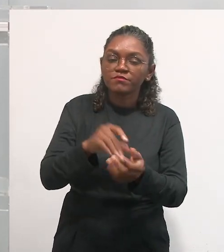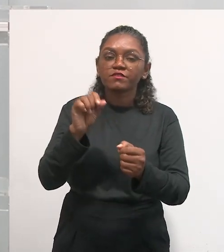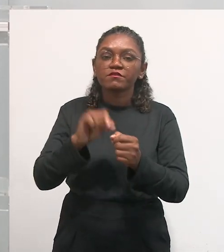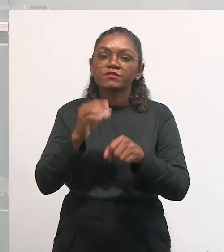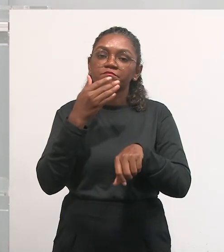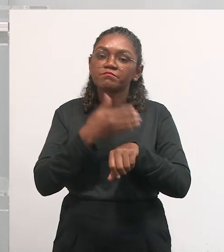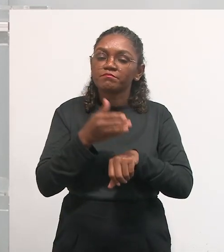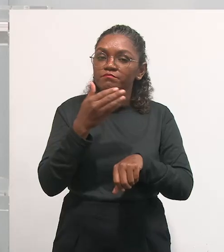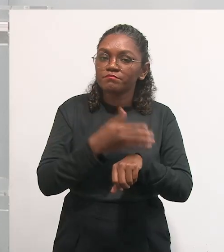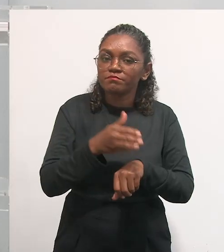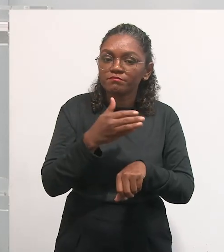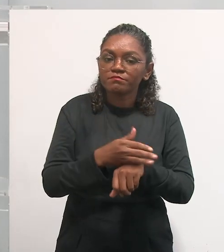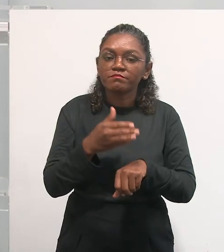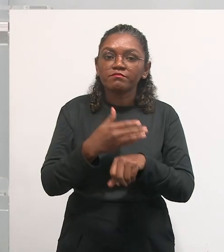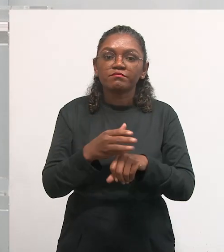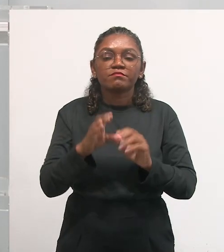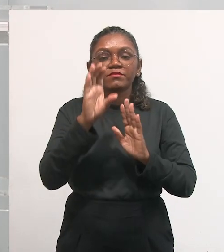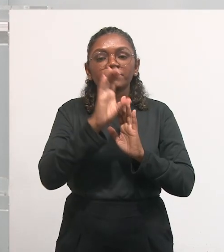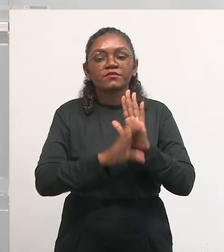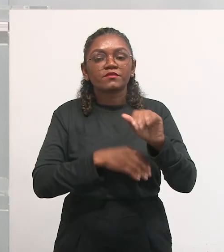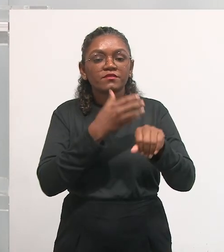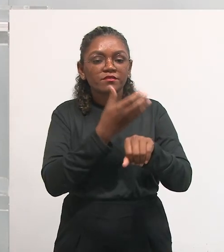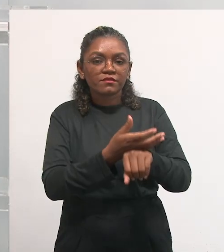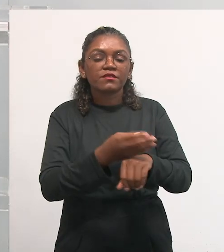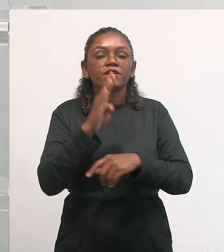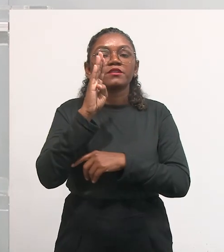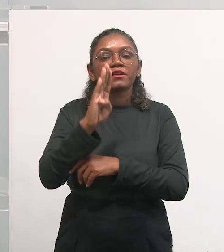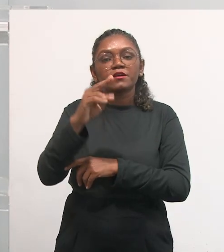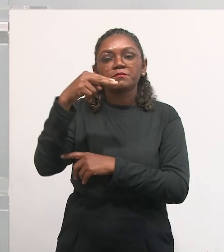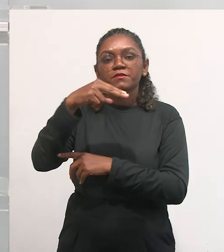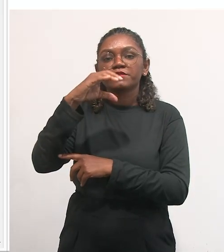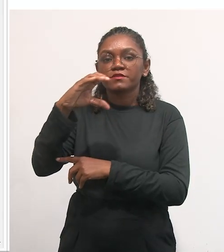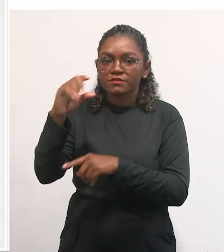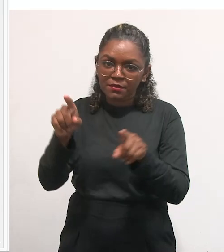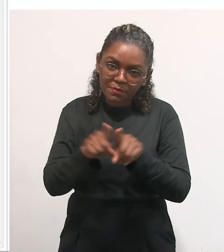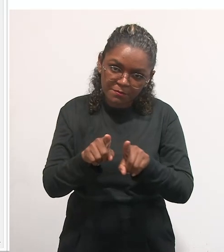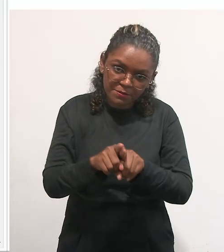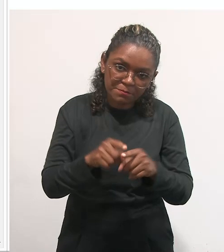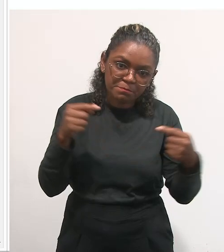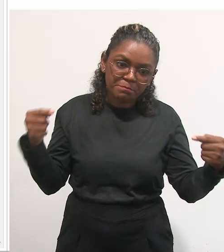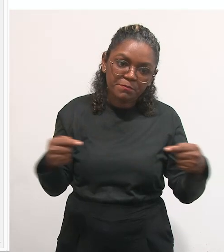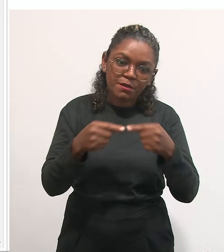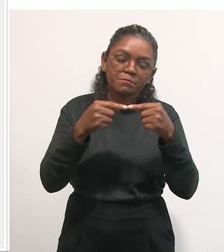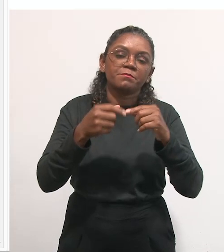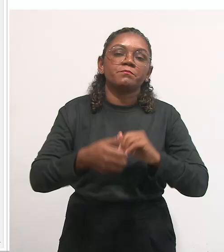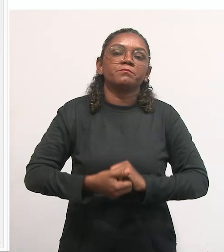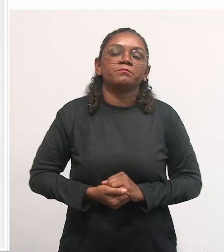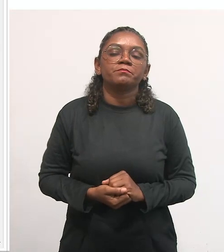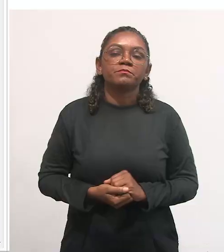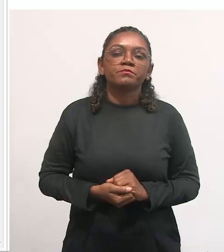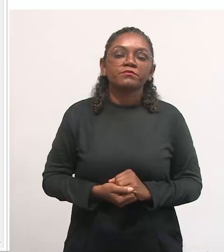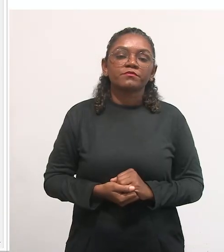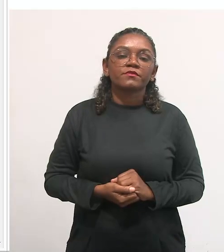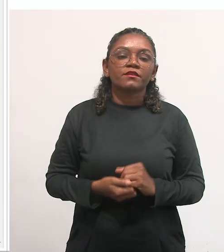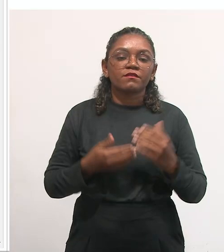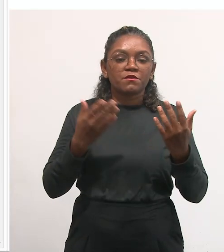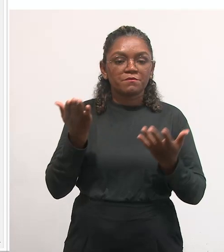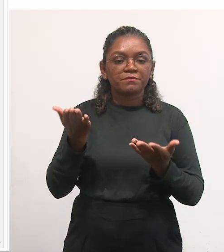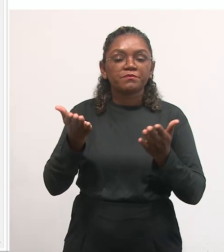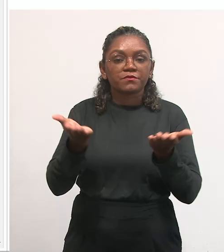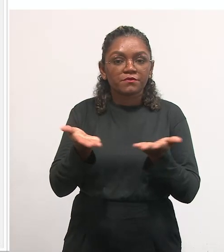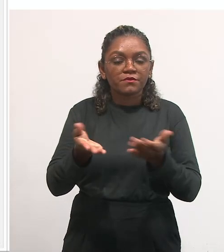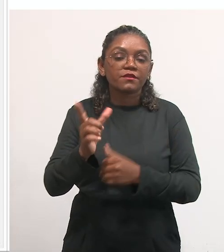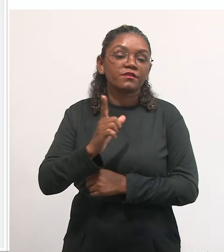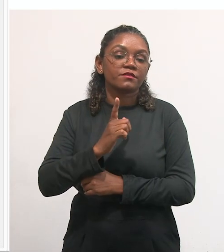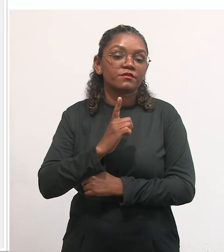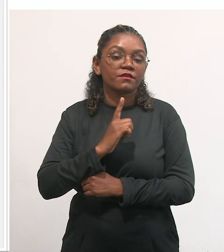praticar o que está previsto na BNCC. Nesse caso aqui, eu tenho o referencial curricular aqui do Estado